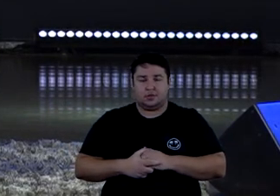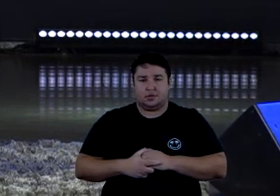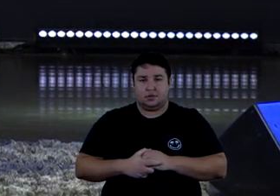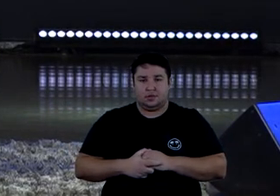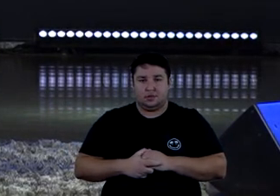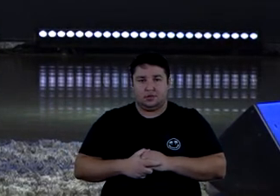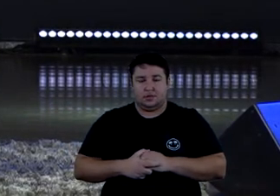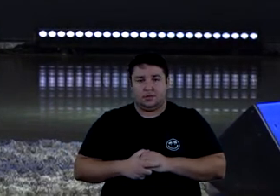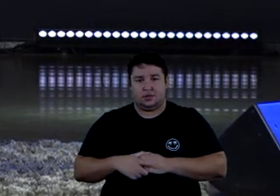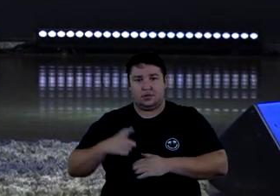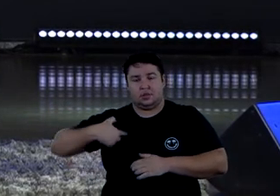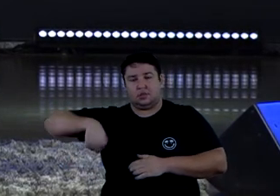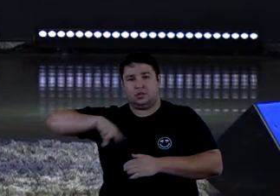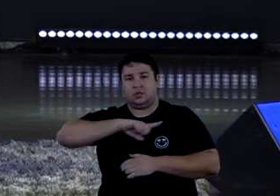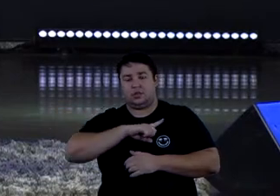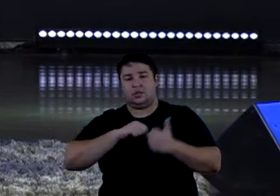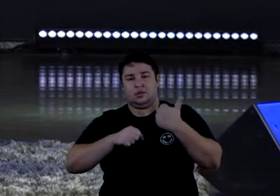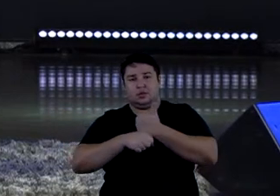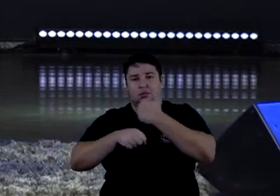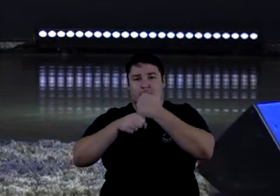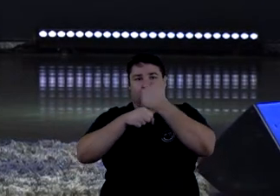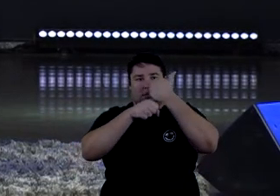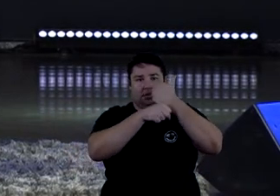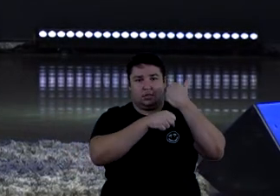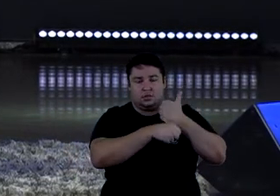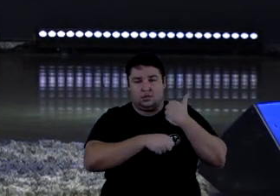Nós estamos em obras.